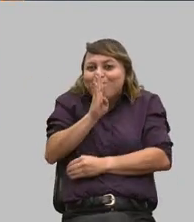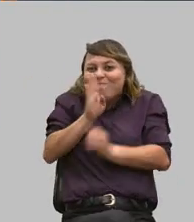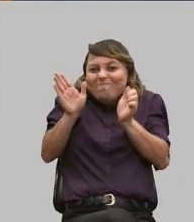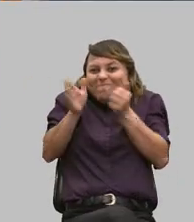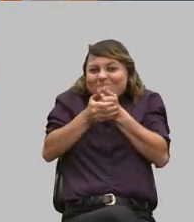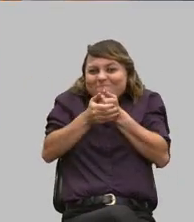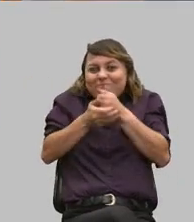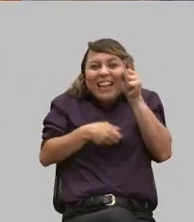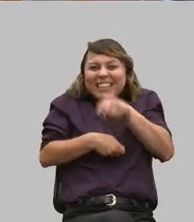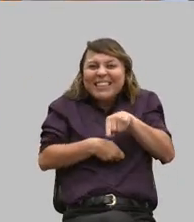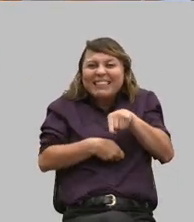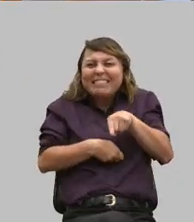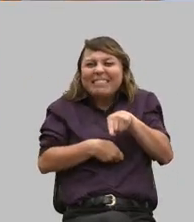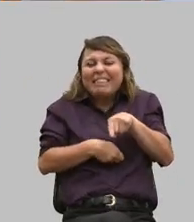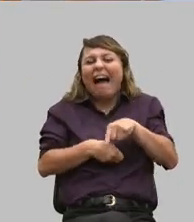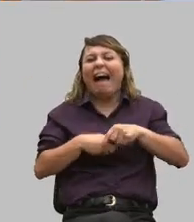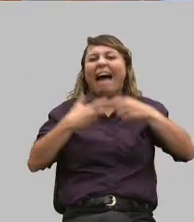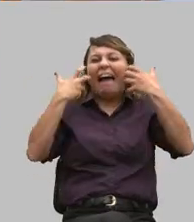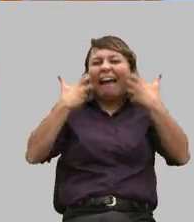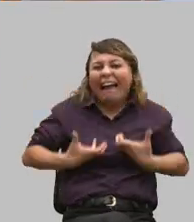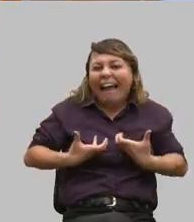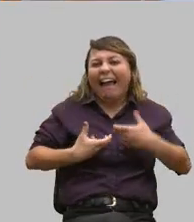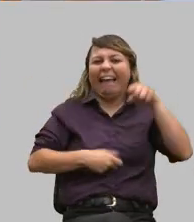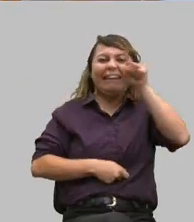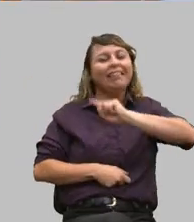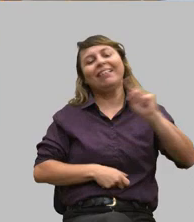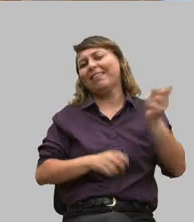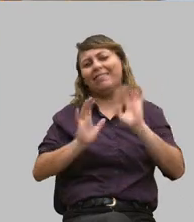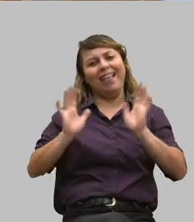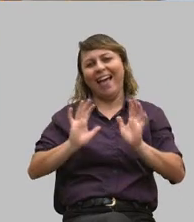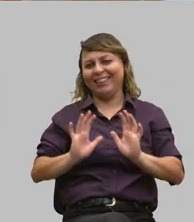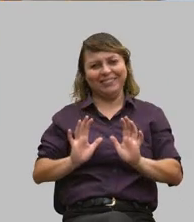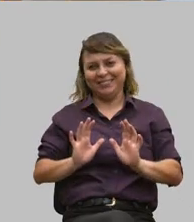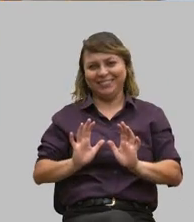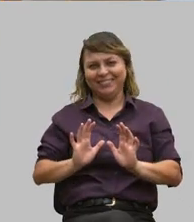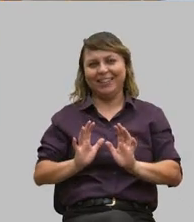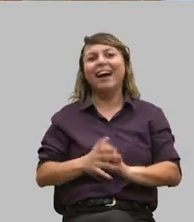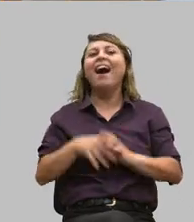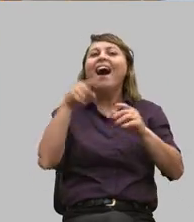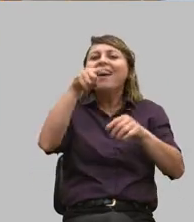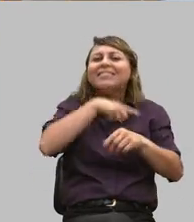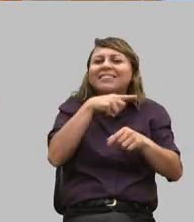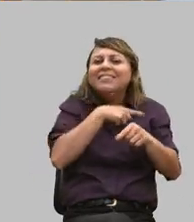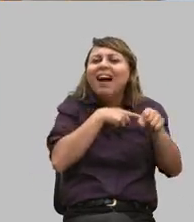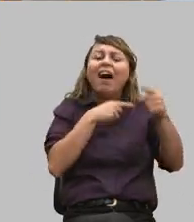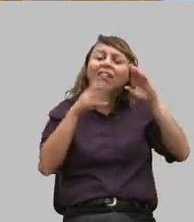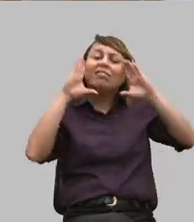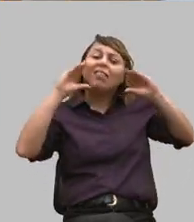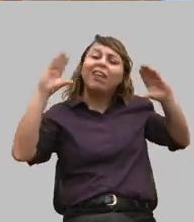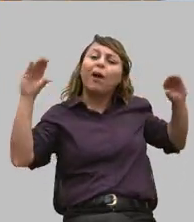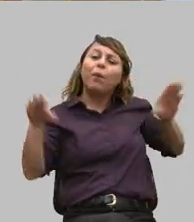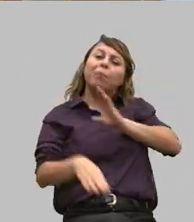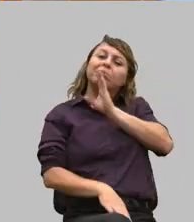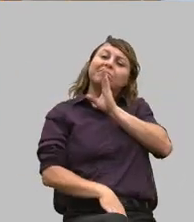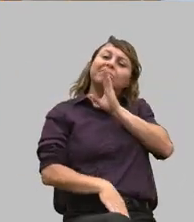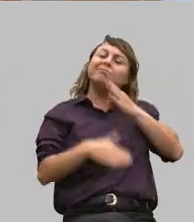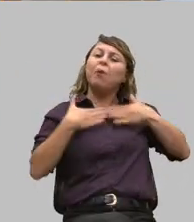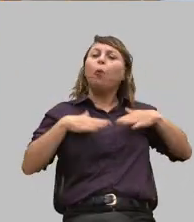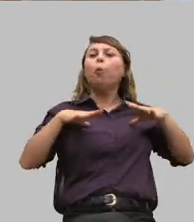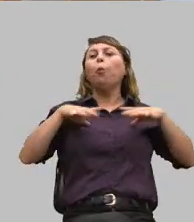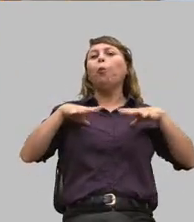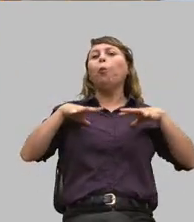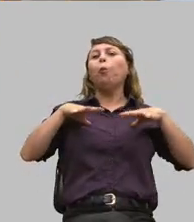né não tá não tá desse jeito né se se fica num casulo Tá tranquilo né Tá folgado